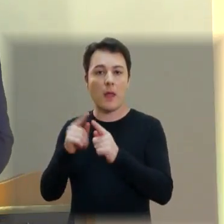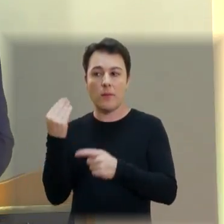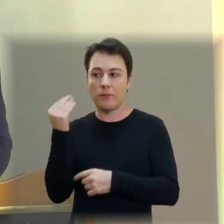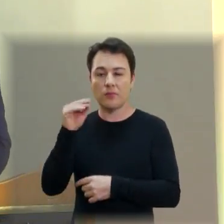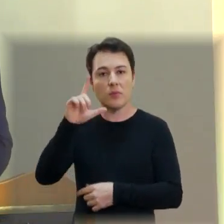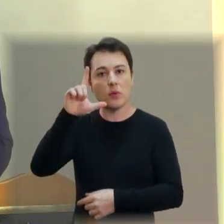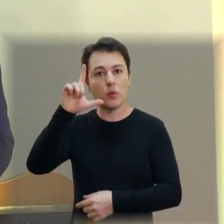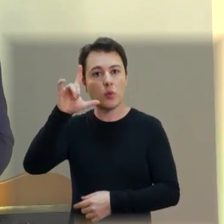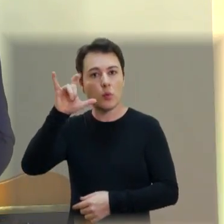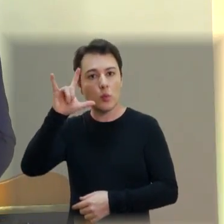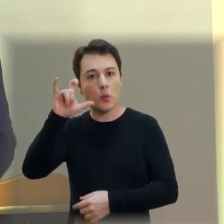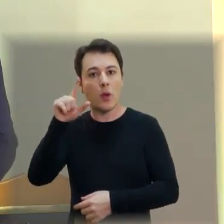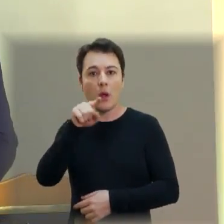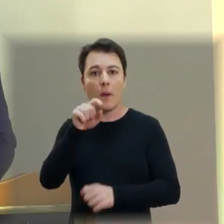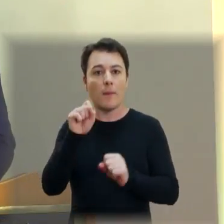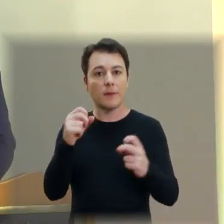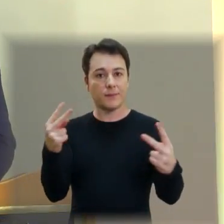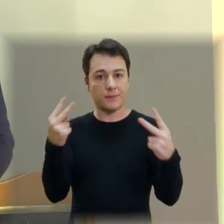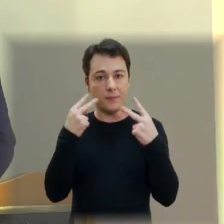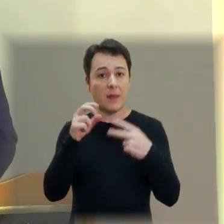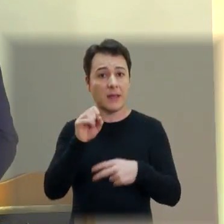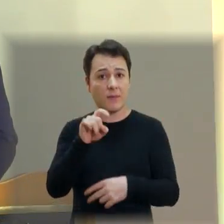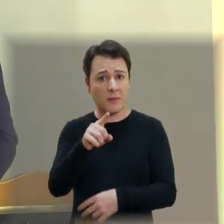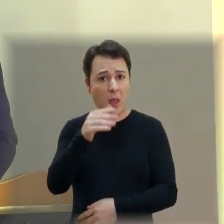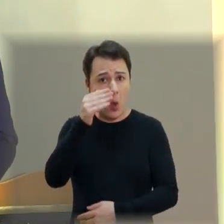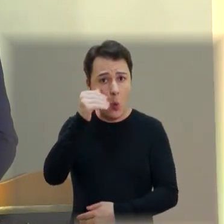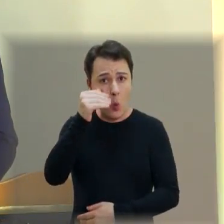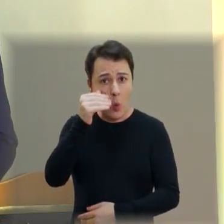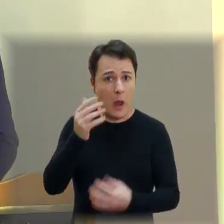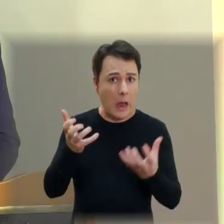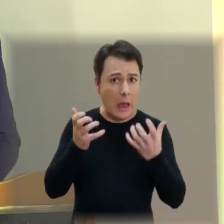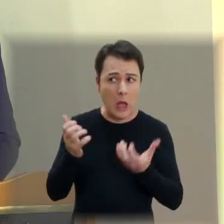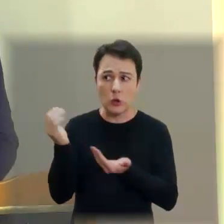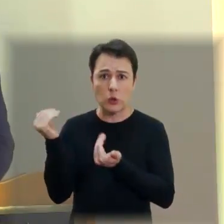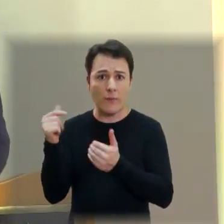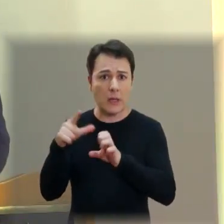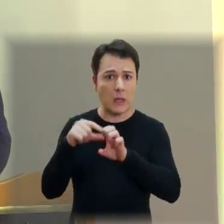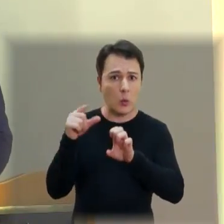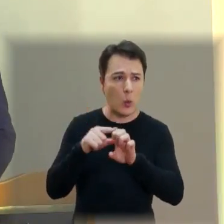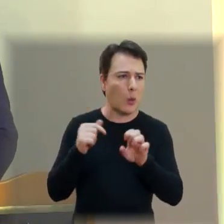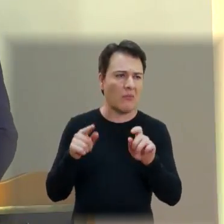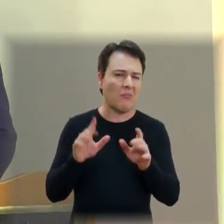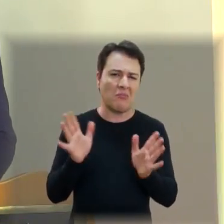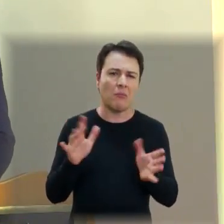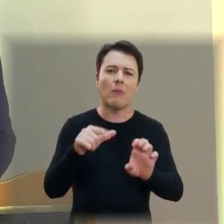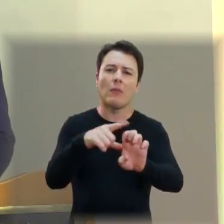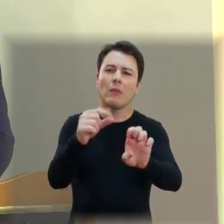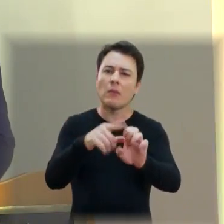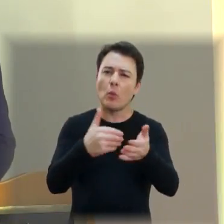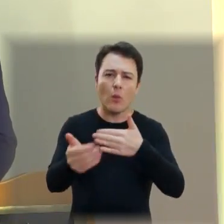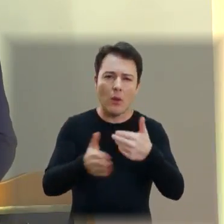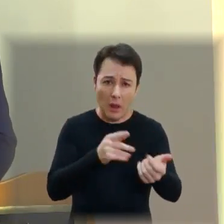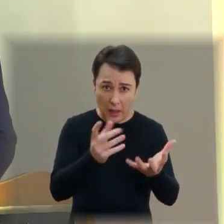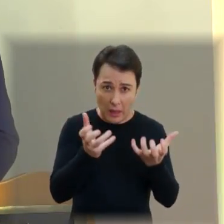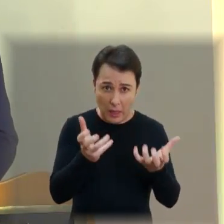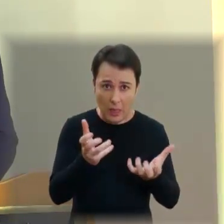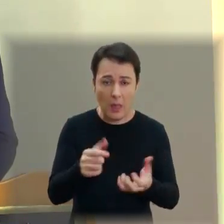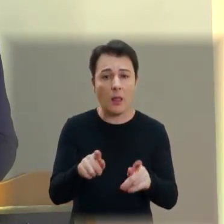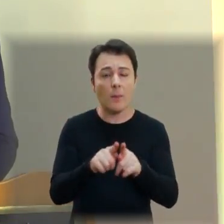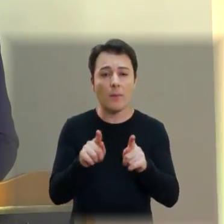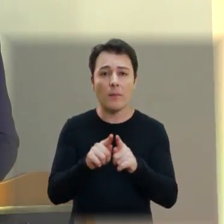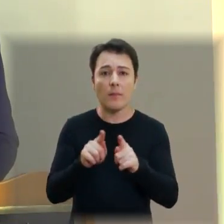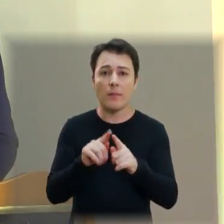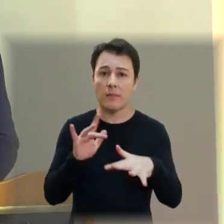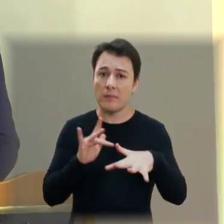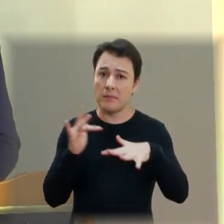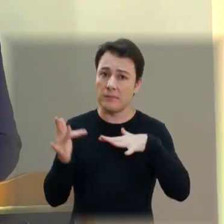assistir posteriormente. Então, você que quer saber sobre jovem empreendedor, empreendedor de uma forma geral também, inclusive pelas redes